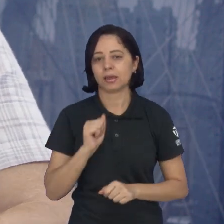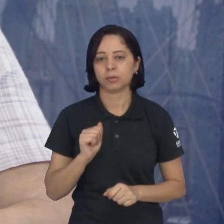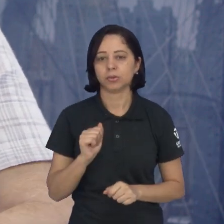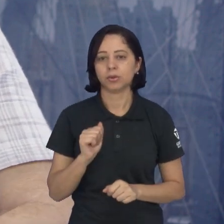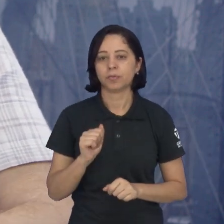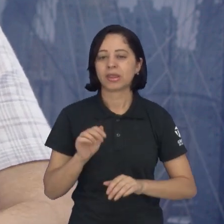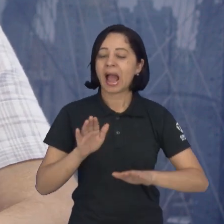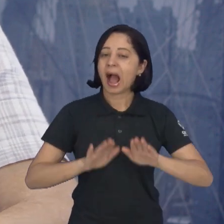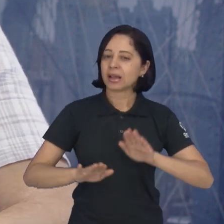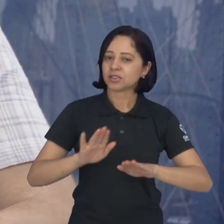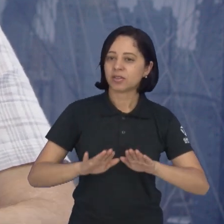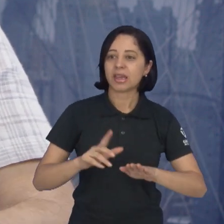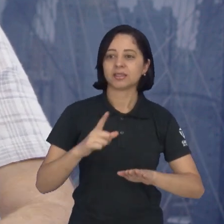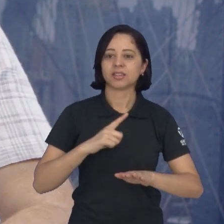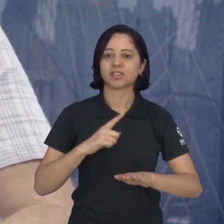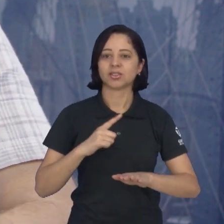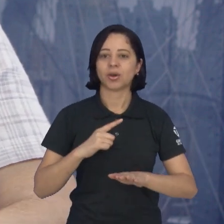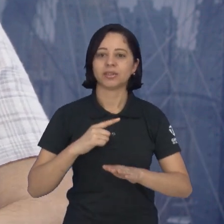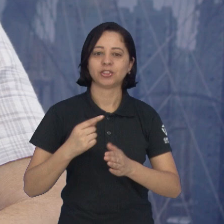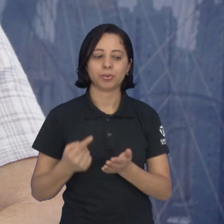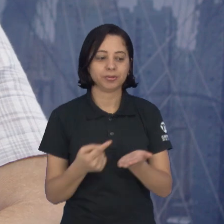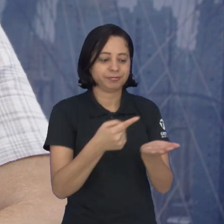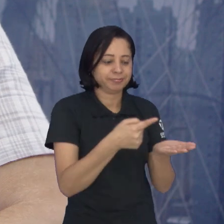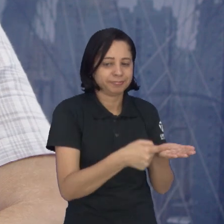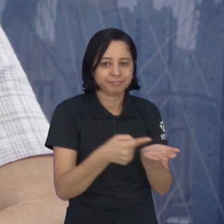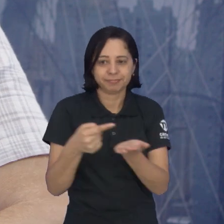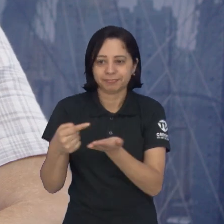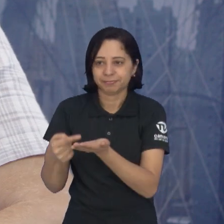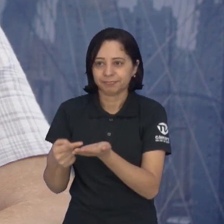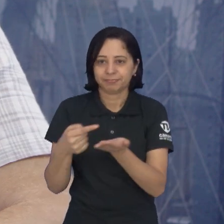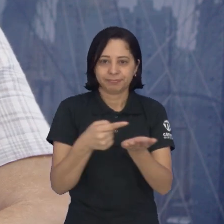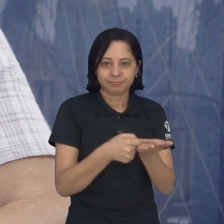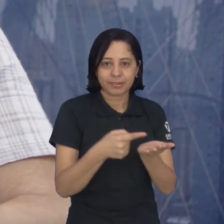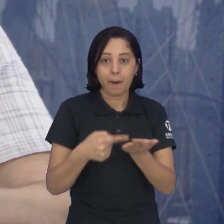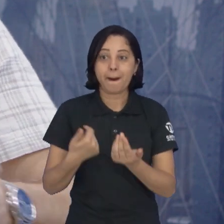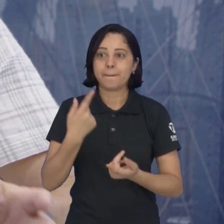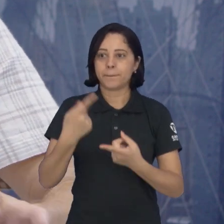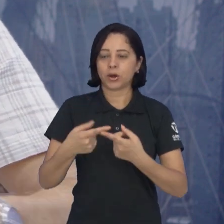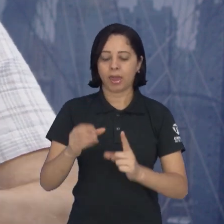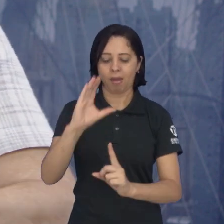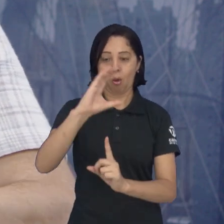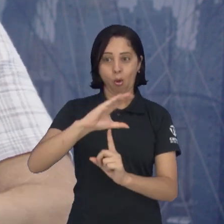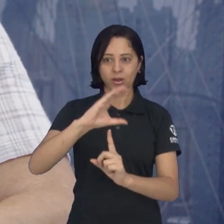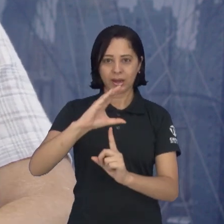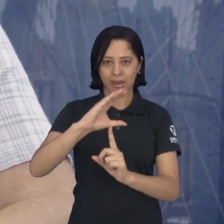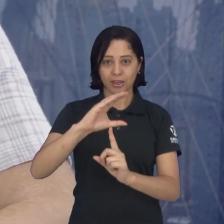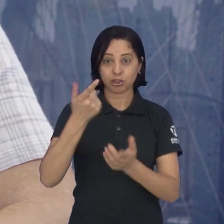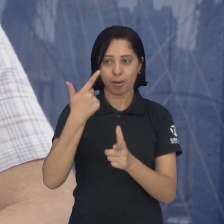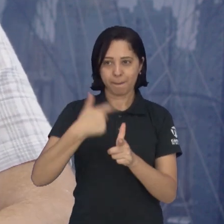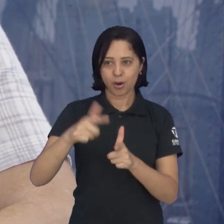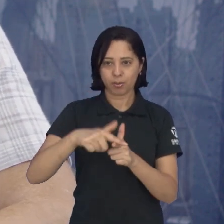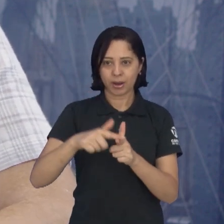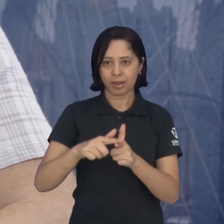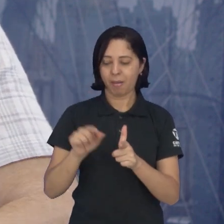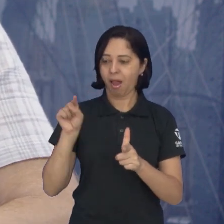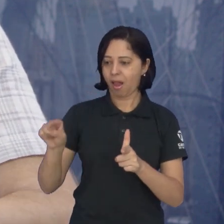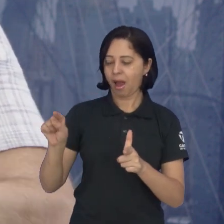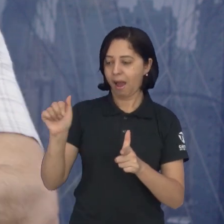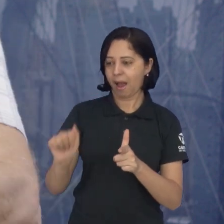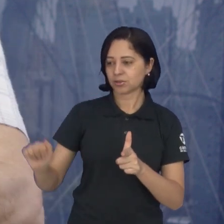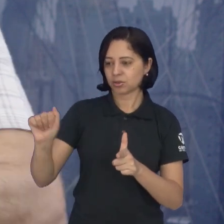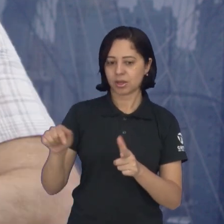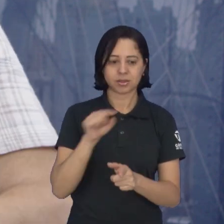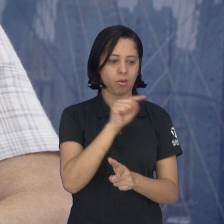vezes uma mediação, né, porque é bom evitar um problema jurídico, né? O PROCON também nos procura para que a gente possa fazer uma mediação